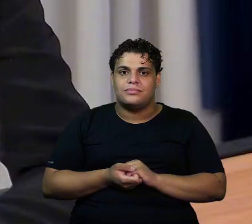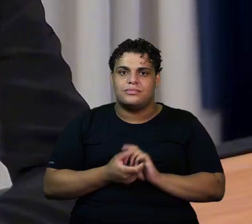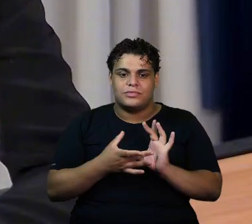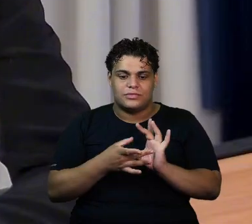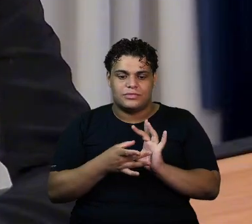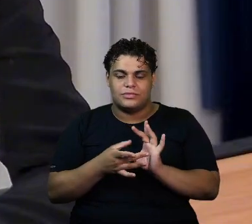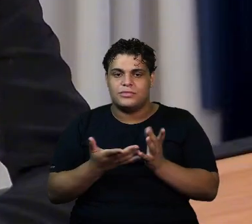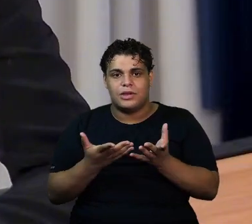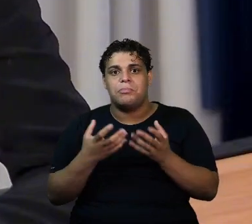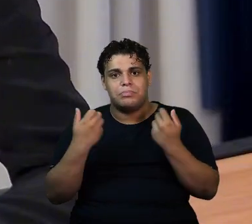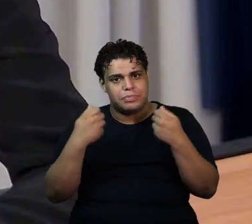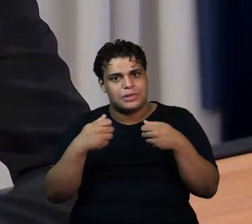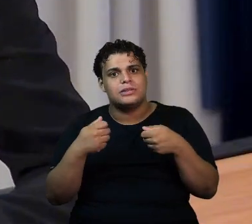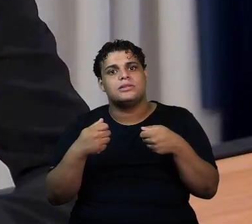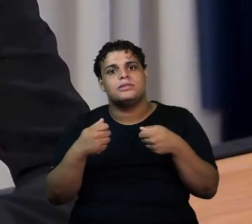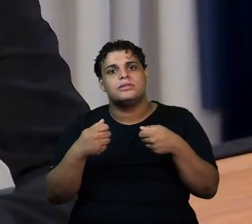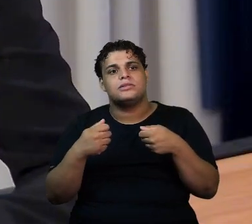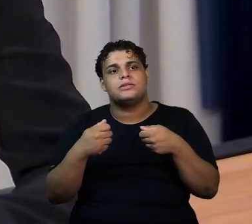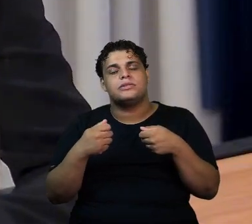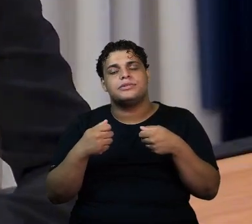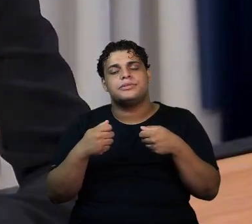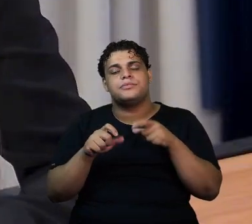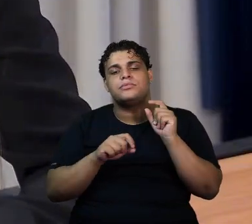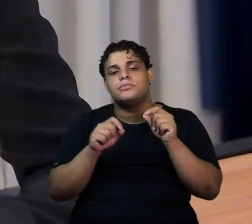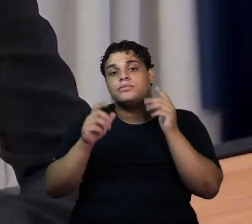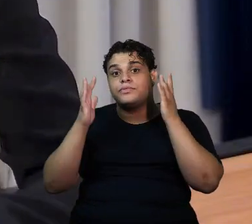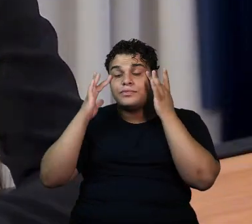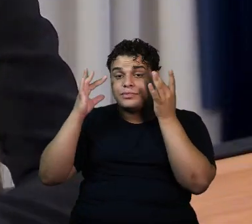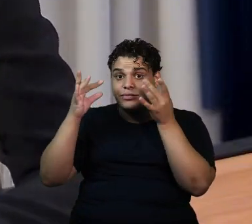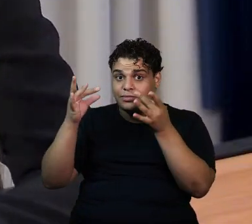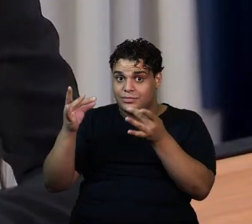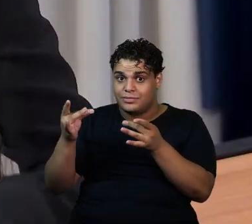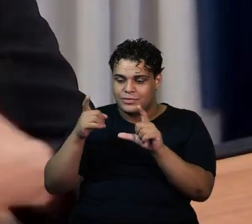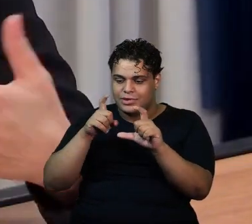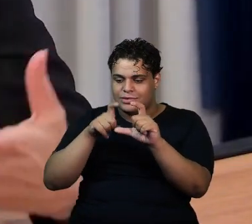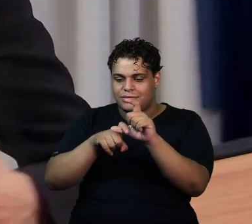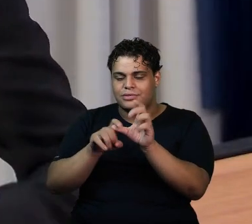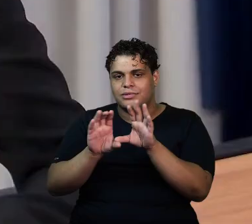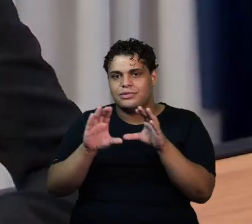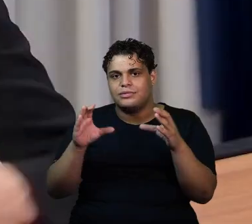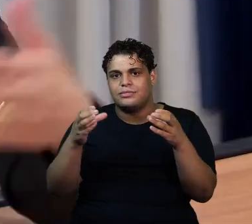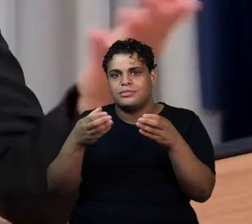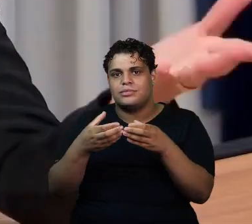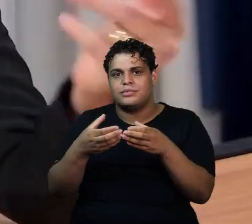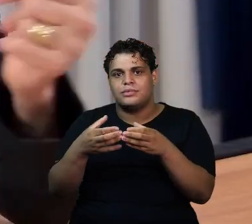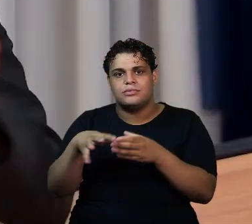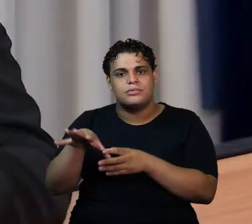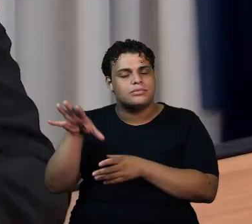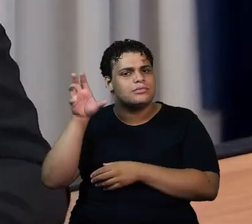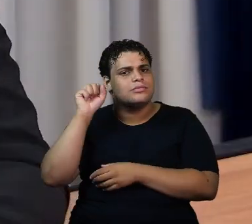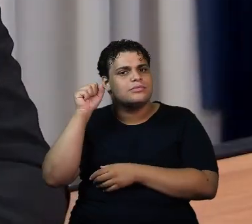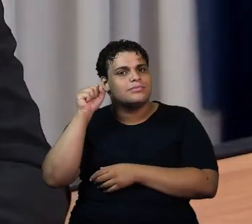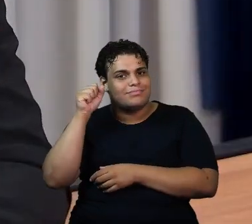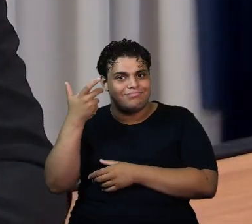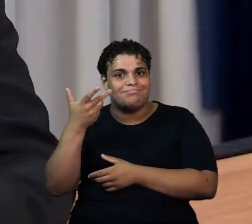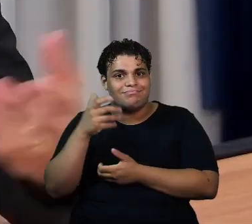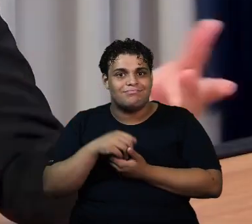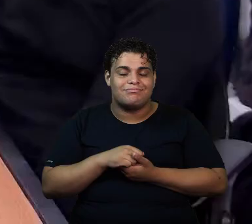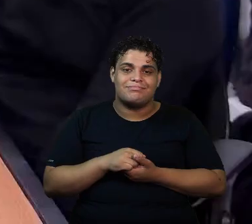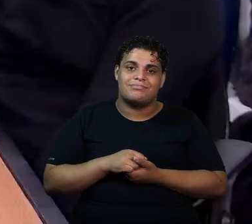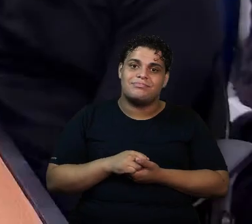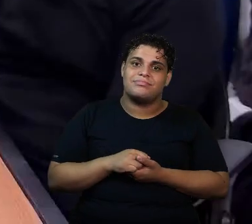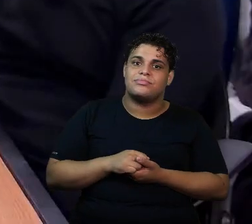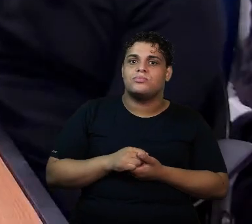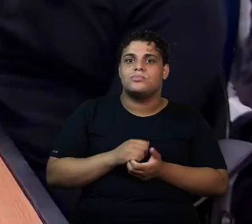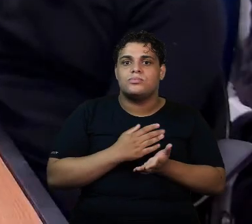associações, instituições precisam estar atentas às demandas ali da comunidade, ouvir ideias. Então, por isso que no